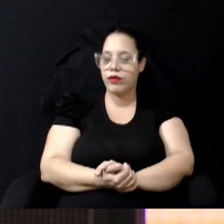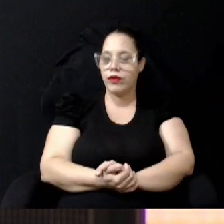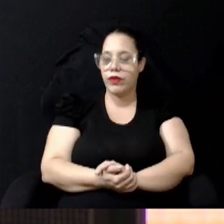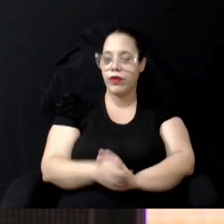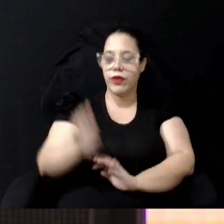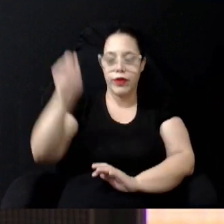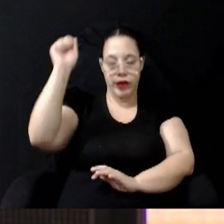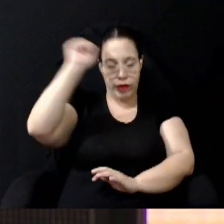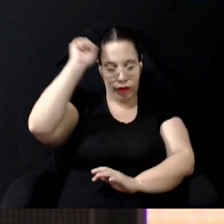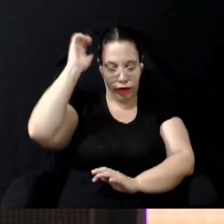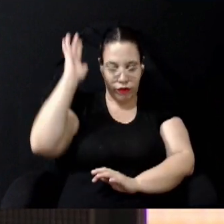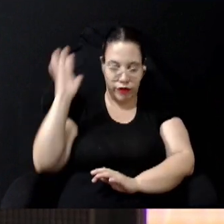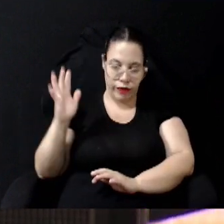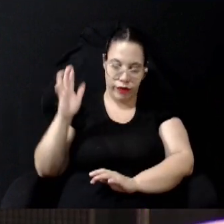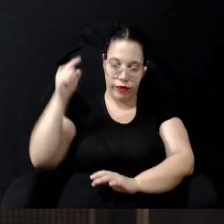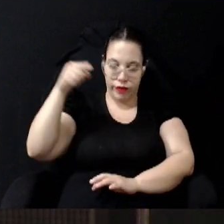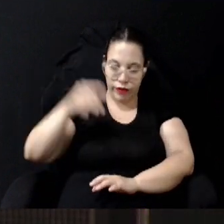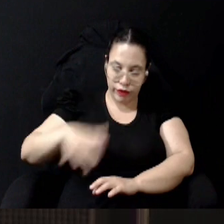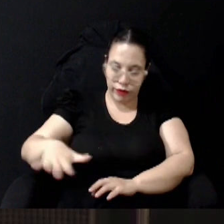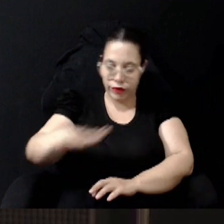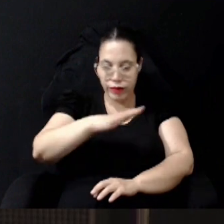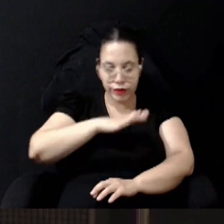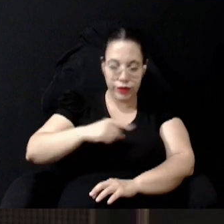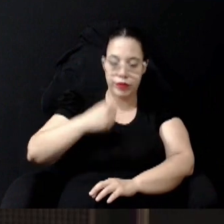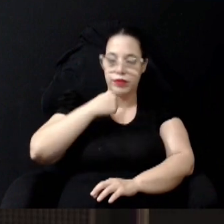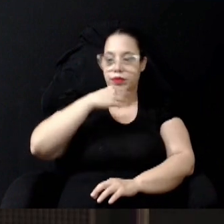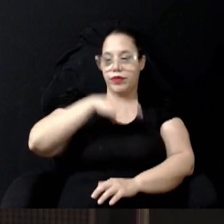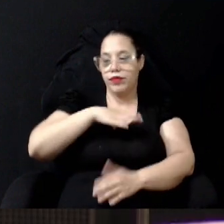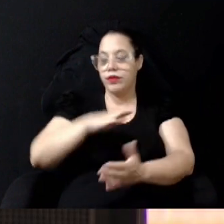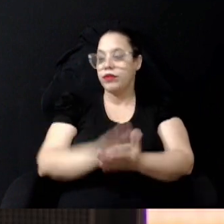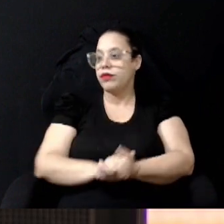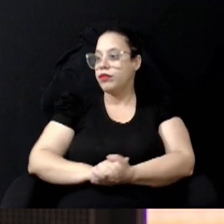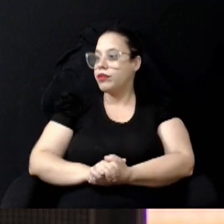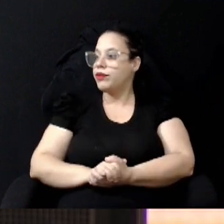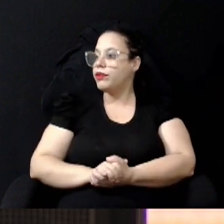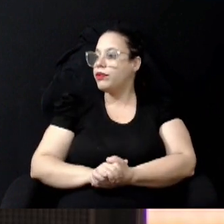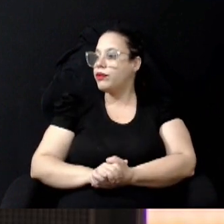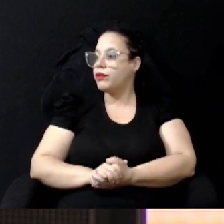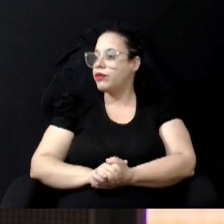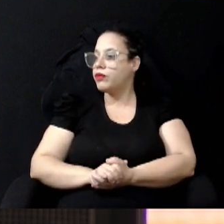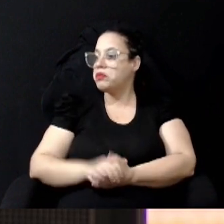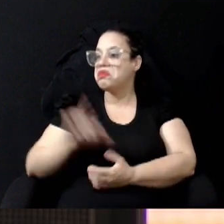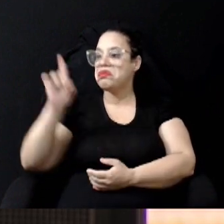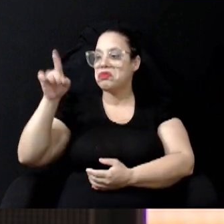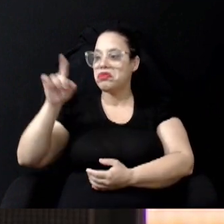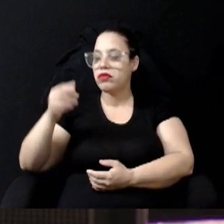afro-brasileira aqui na cidade de Campinas. Isso desde